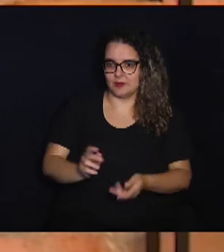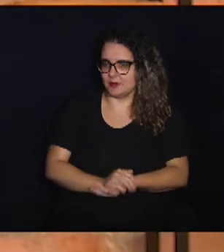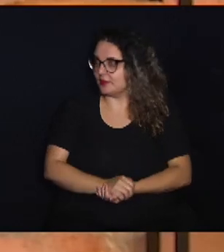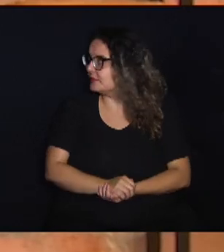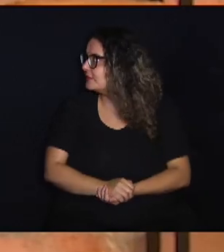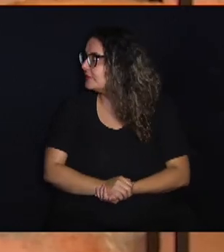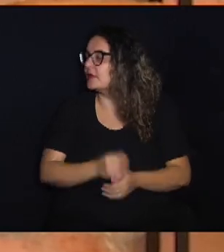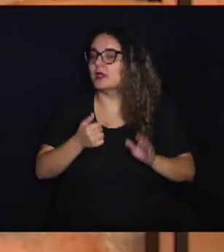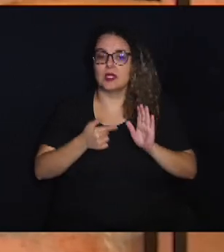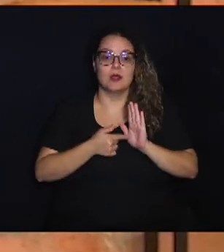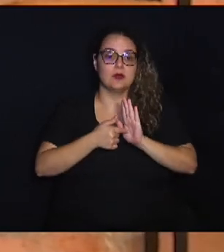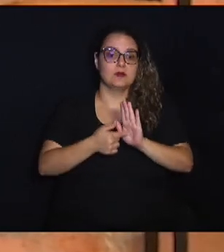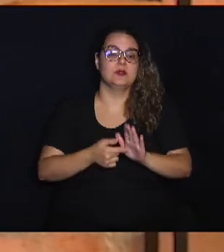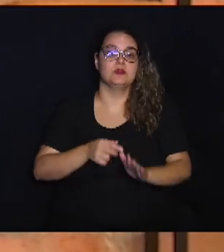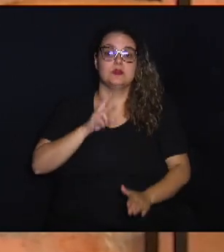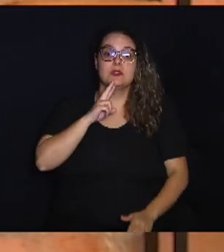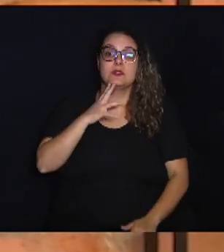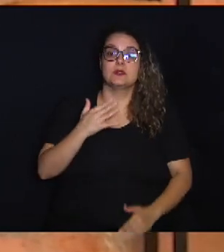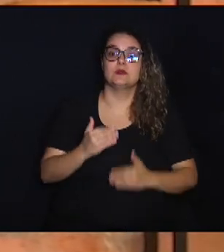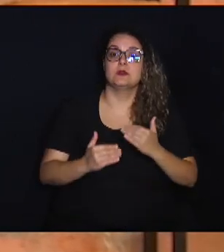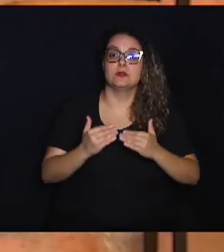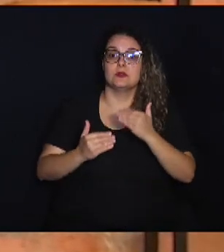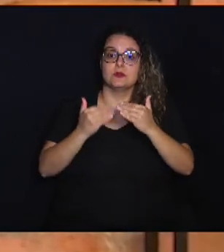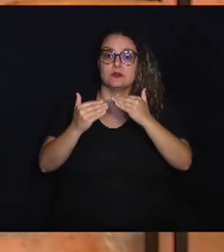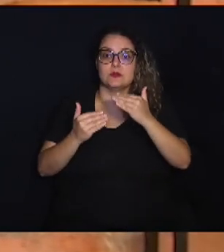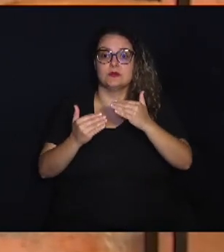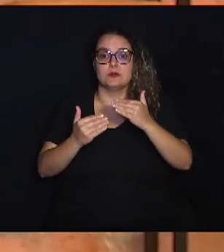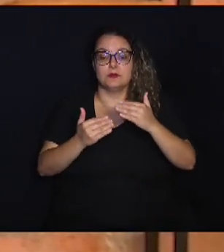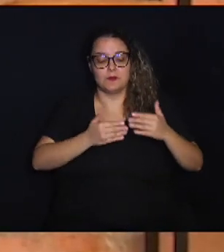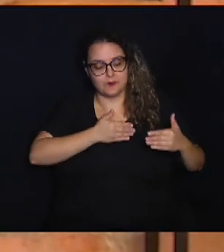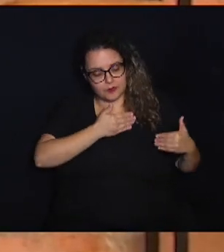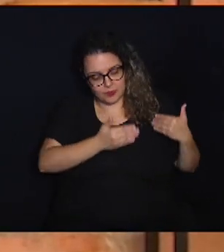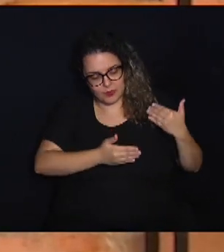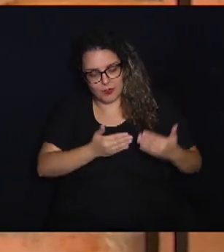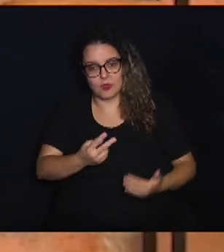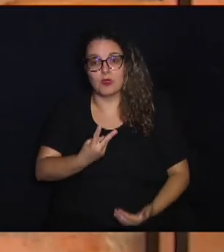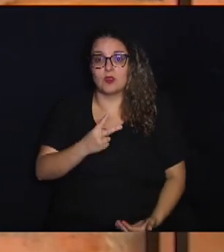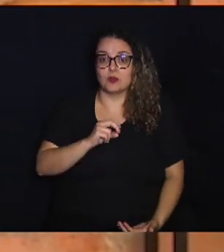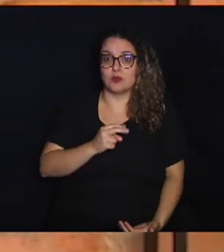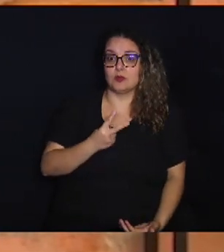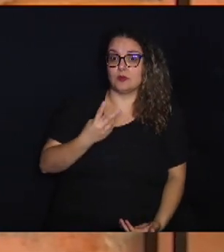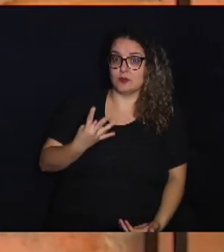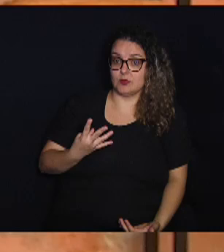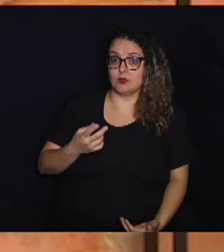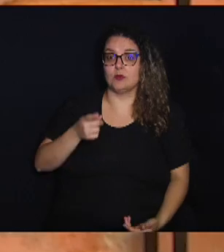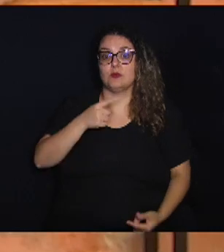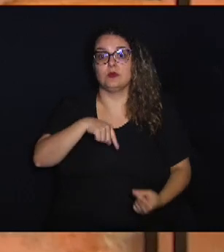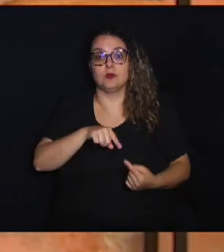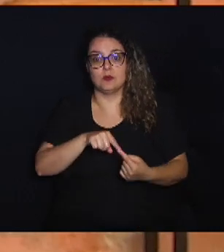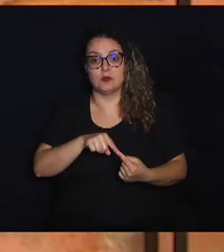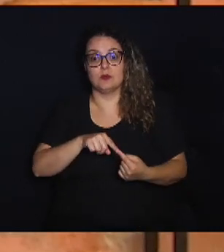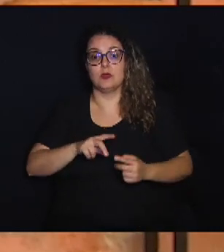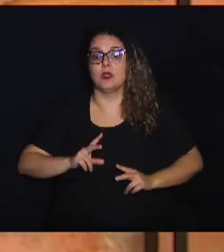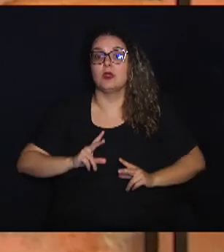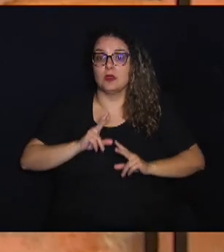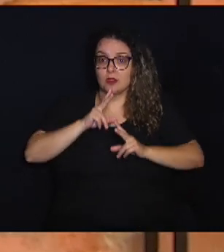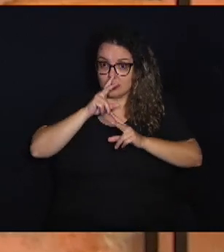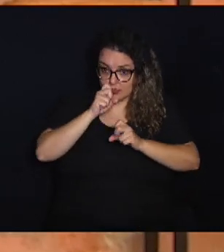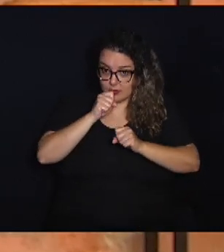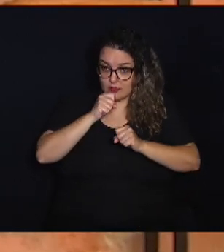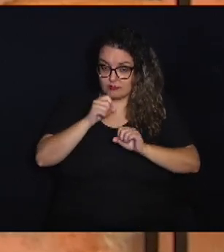é o resultado de um trabalho desenvolvido ao longo de 2024, com o objetivo de fortalecer